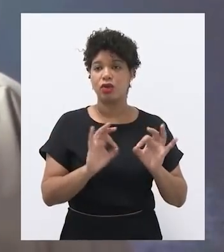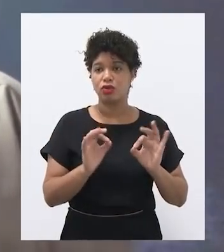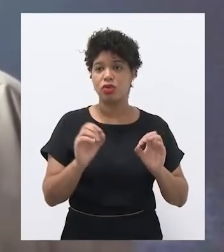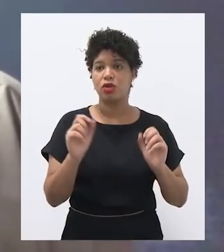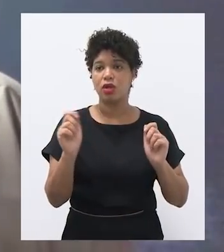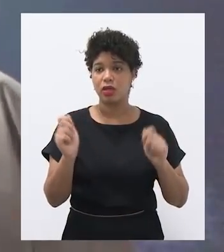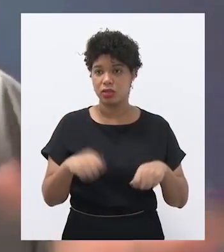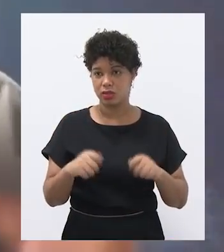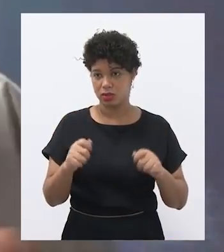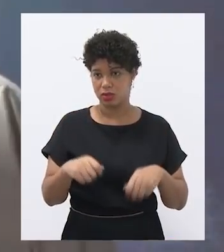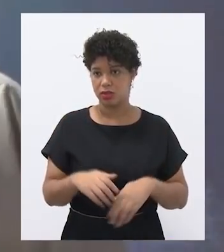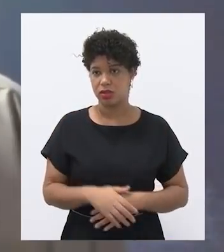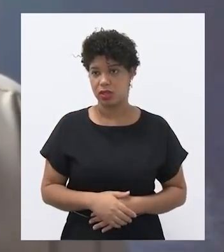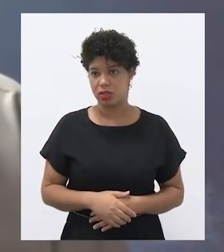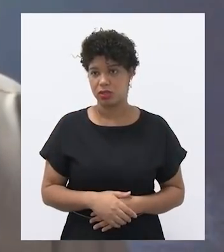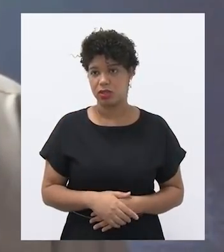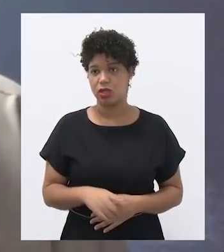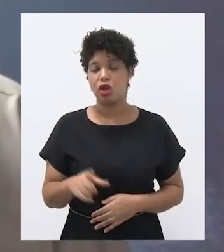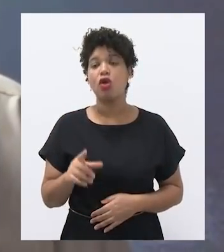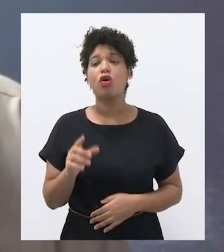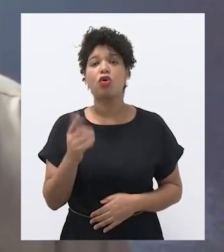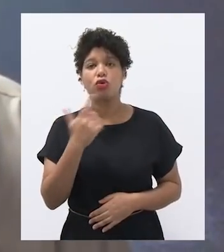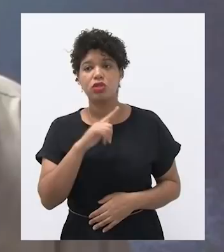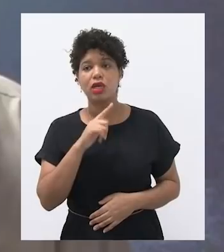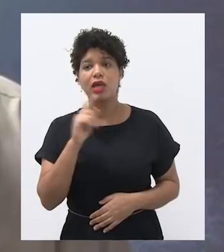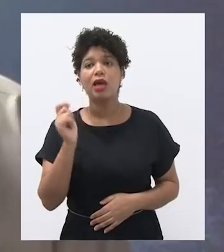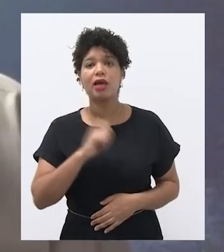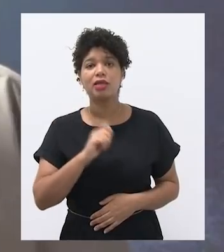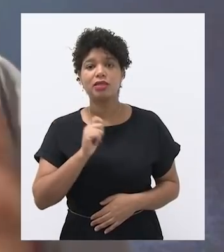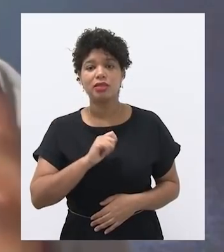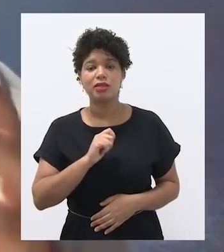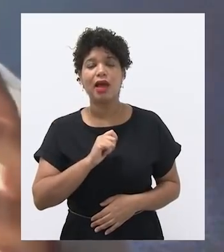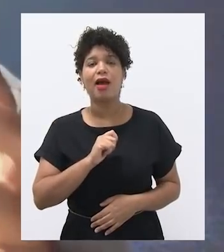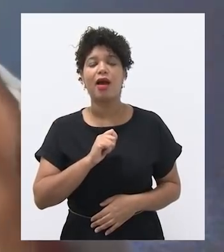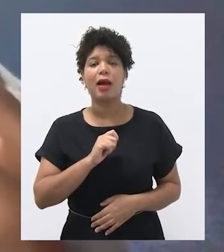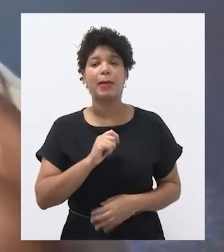modo otimizam esses recursos de modo que eles se tornem